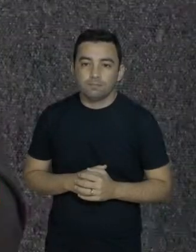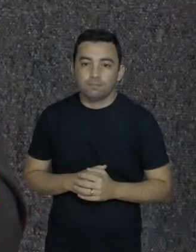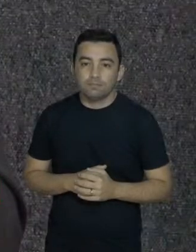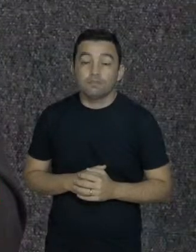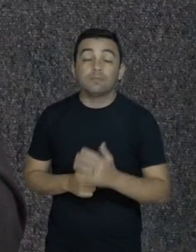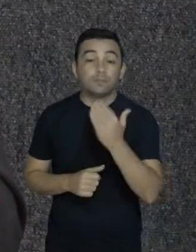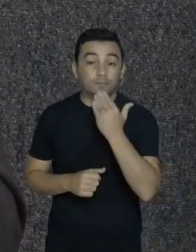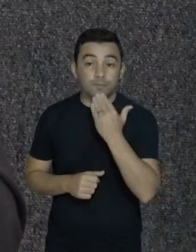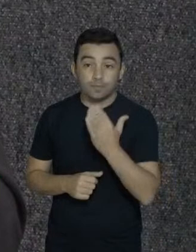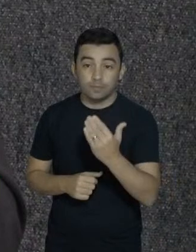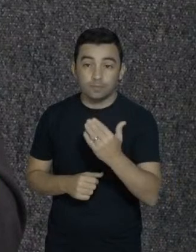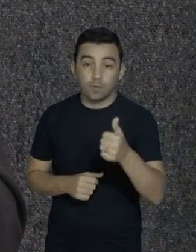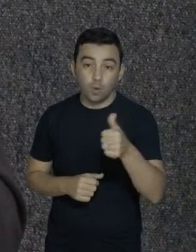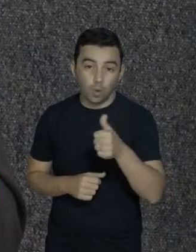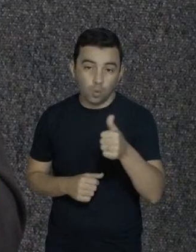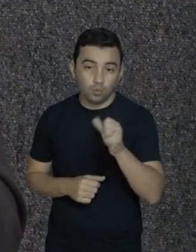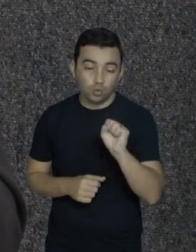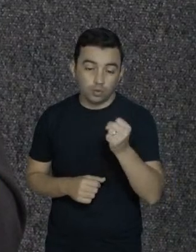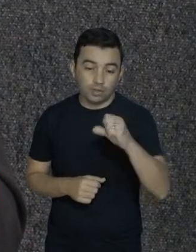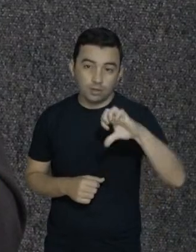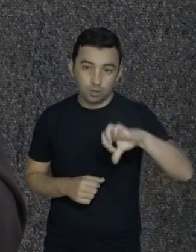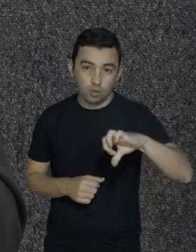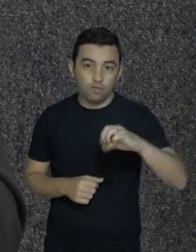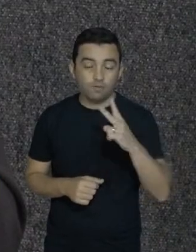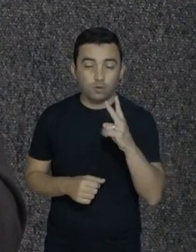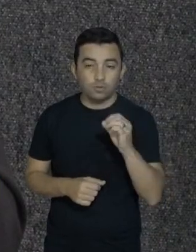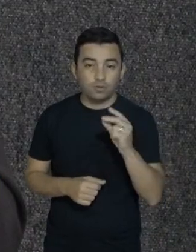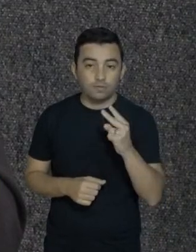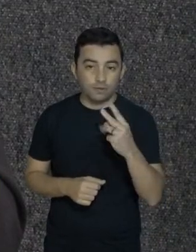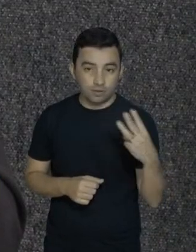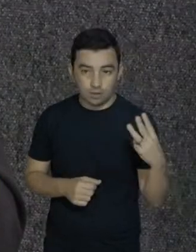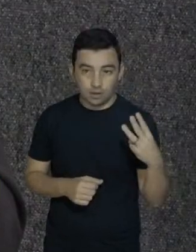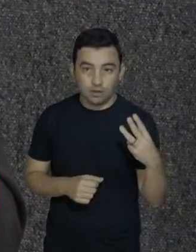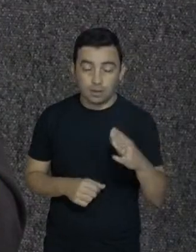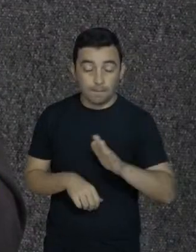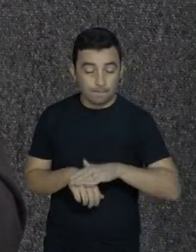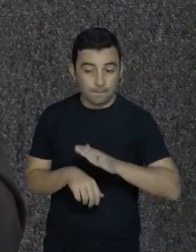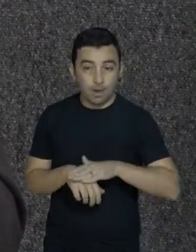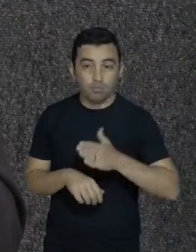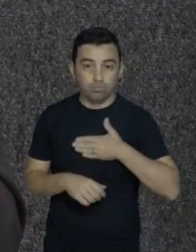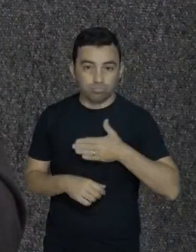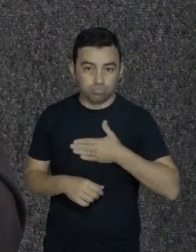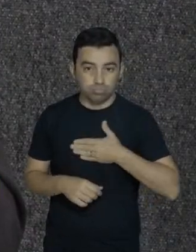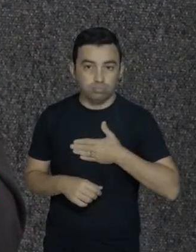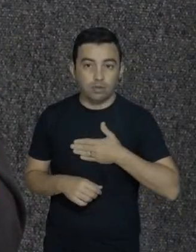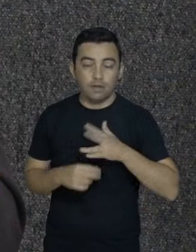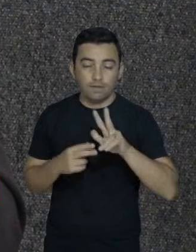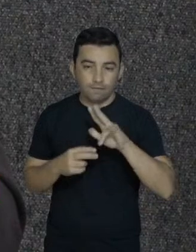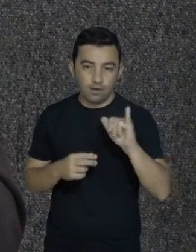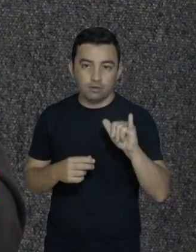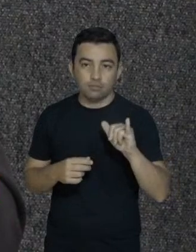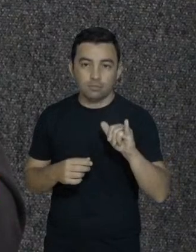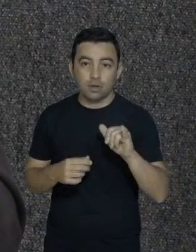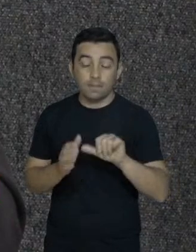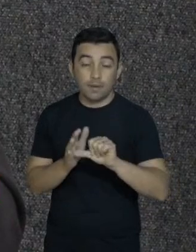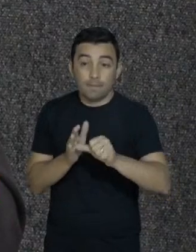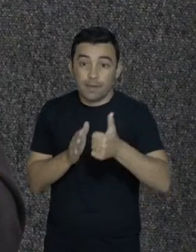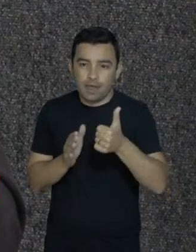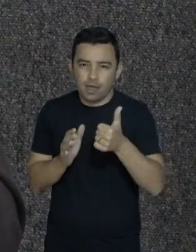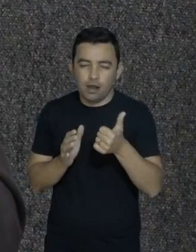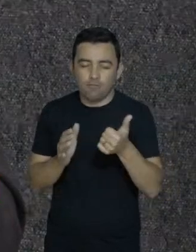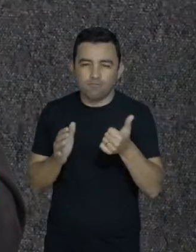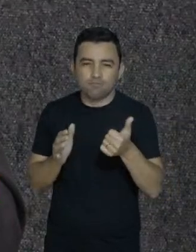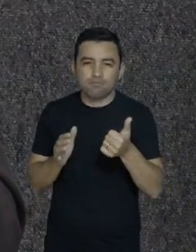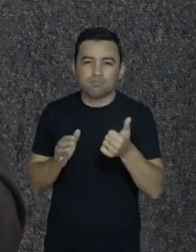requerimento 11,89 2023 de minha autoria para a realização da Primeira imersão inclusive